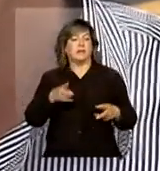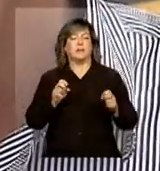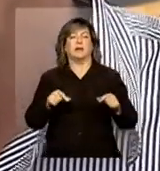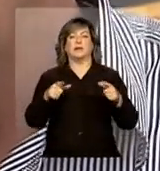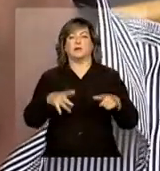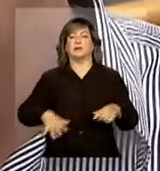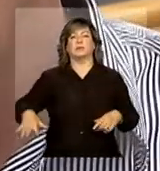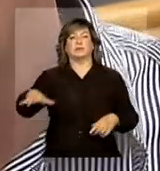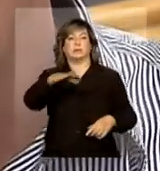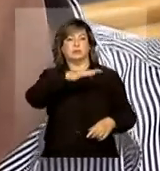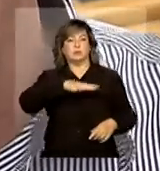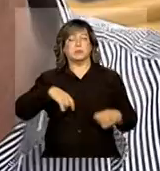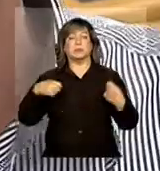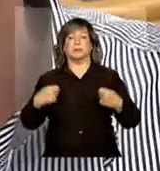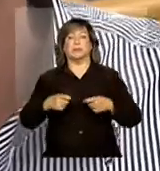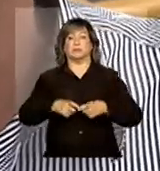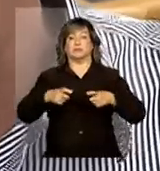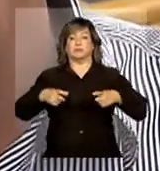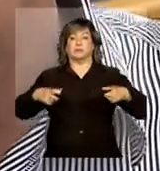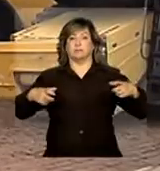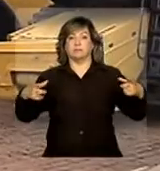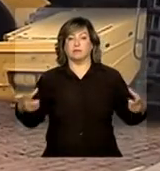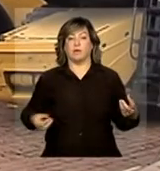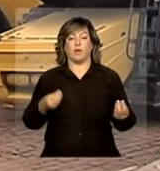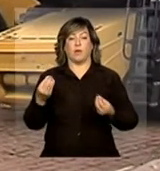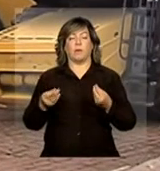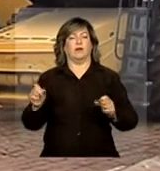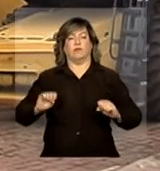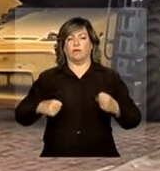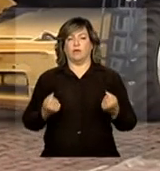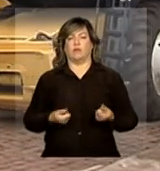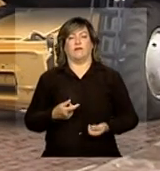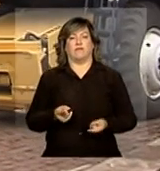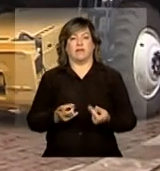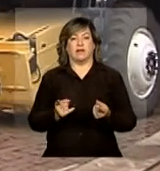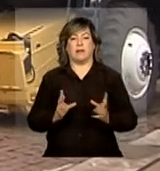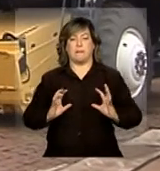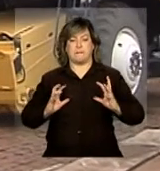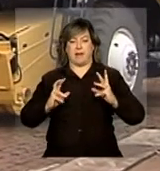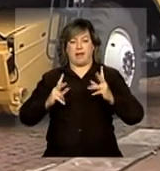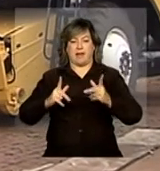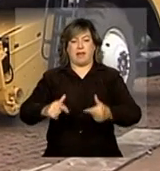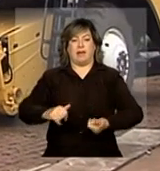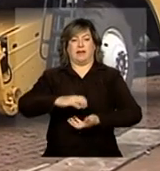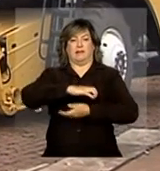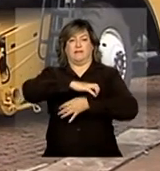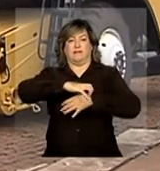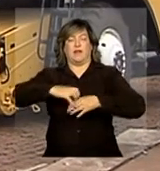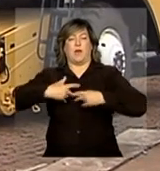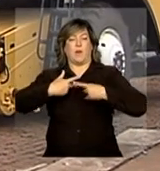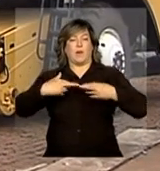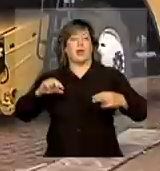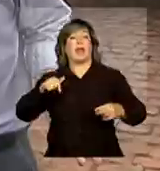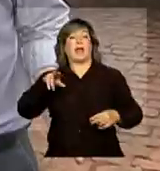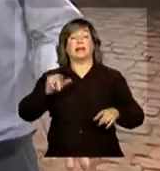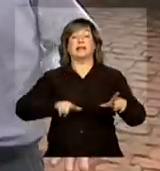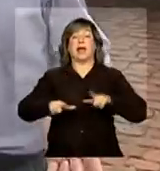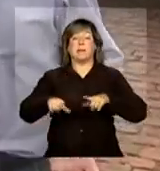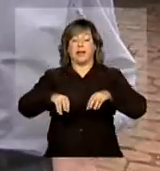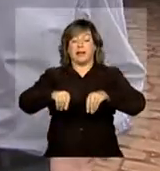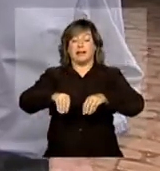de inovação para expandir a produtividade e se dedicou a vender máquinas agrícolas para quem tira o sustento da